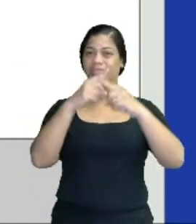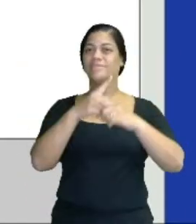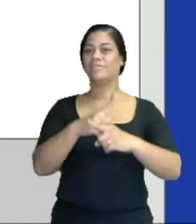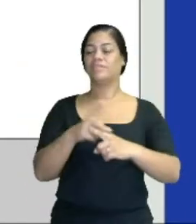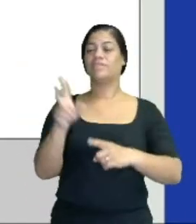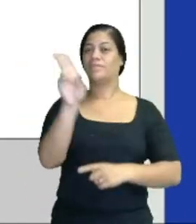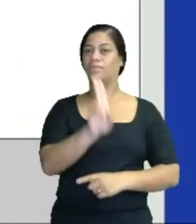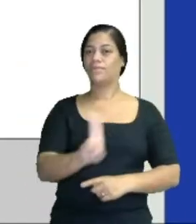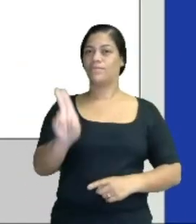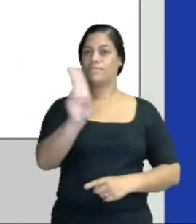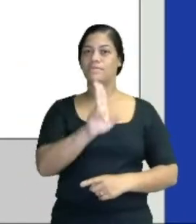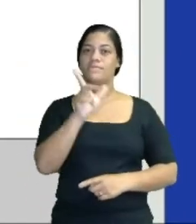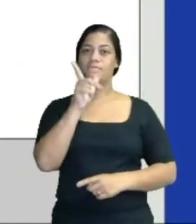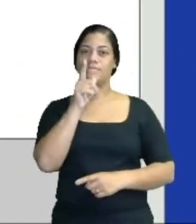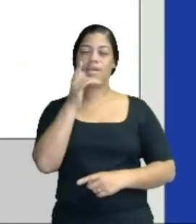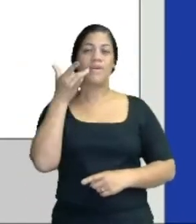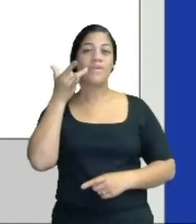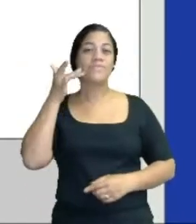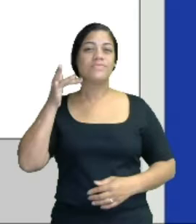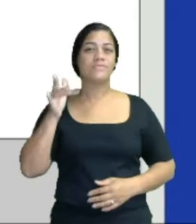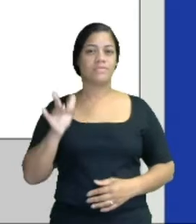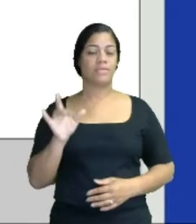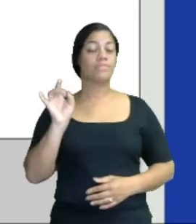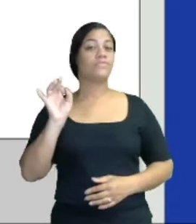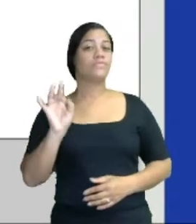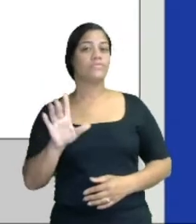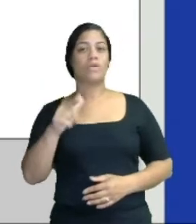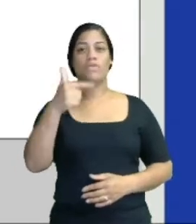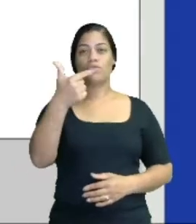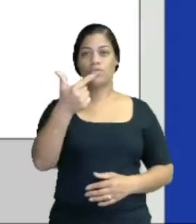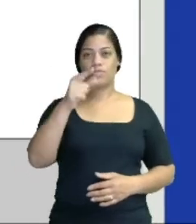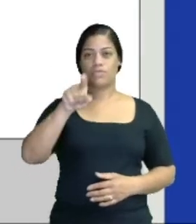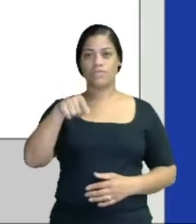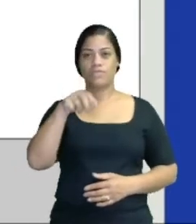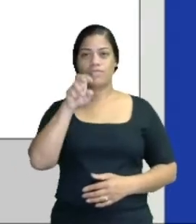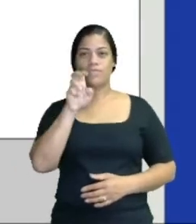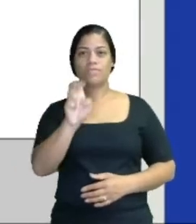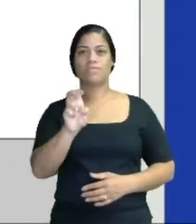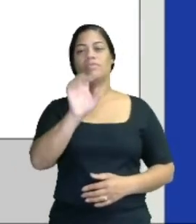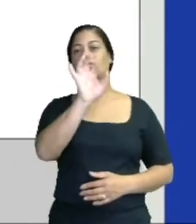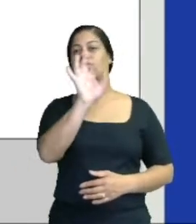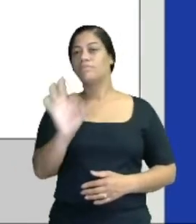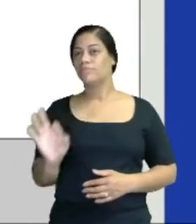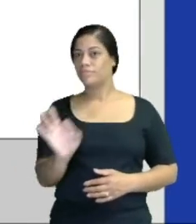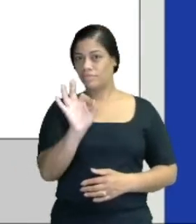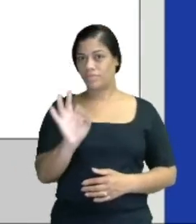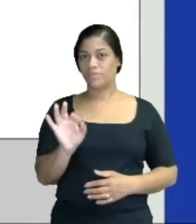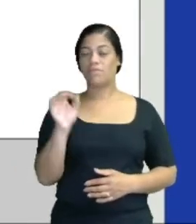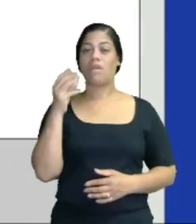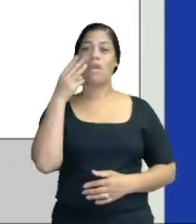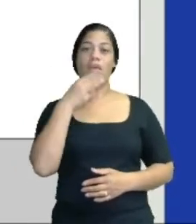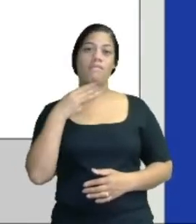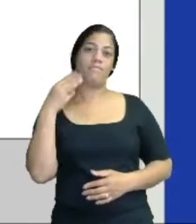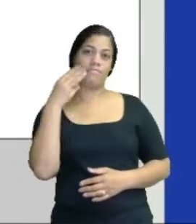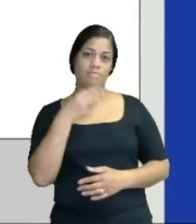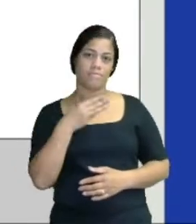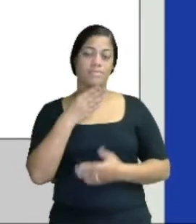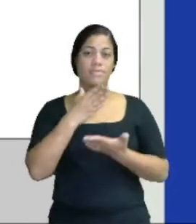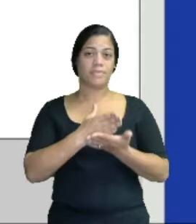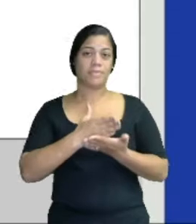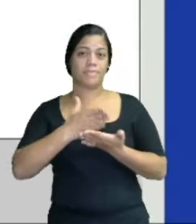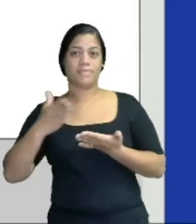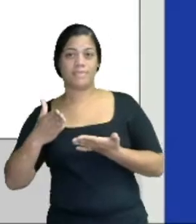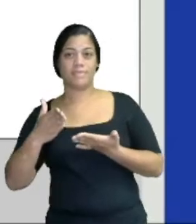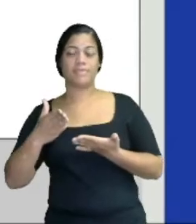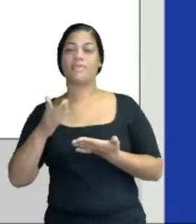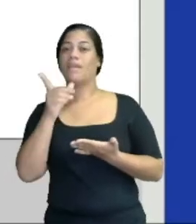conseguir utilizar essa água salgada. Apenas 2,5% é de água doce, que parte dessa